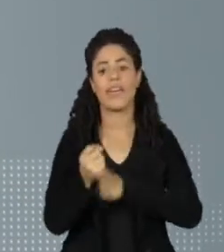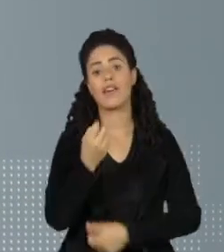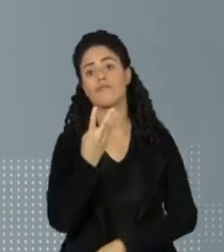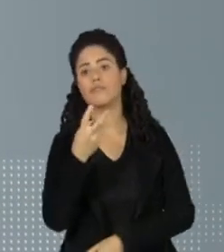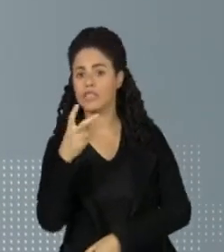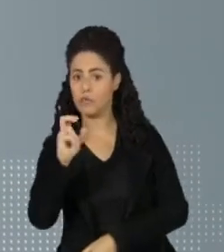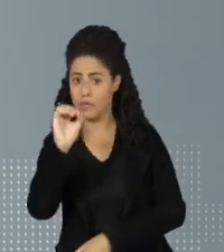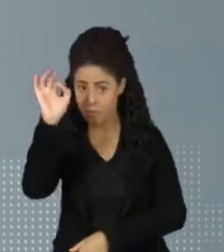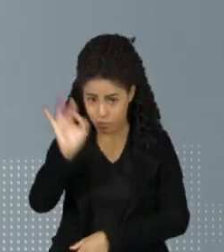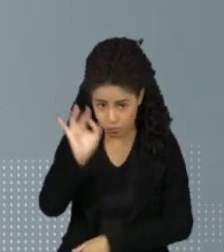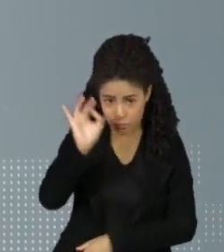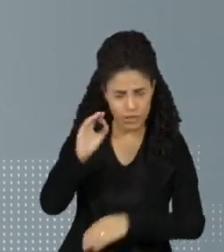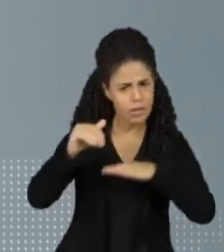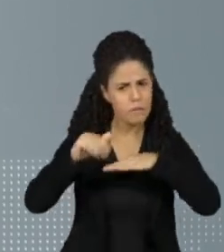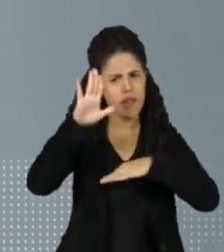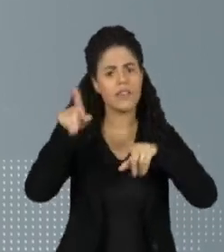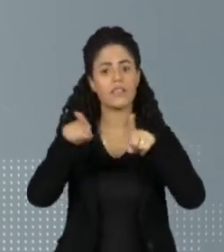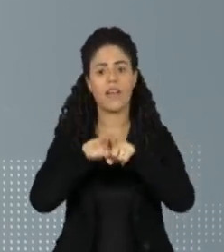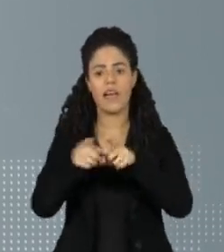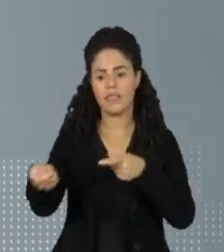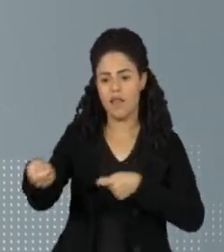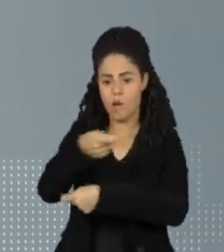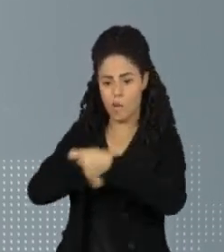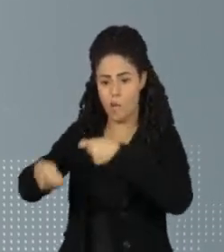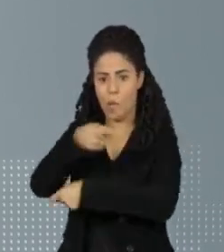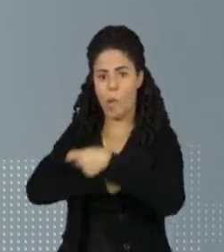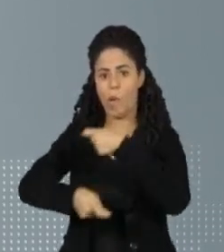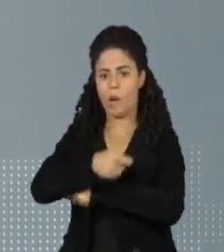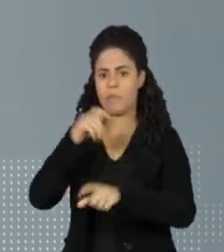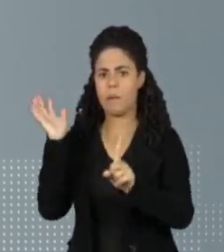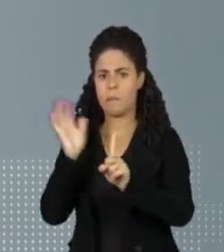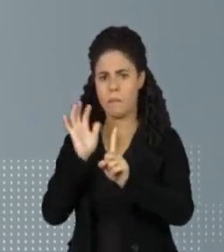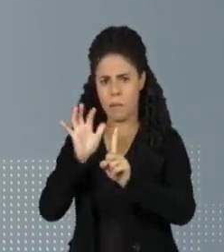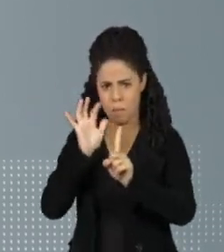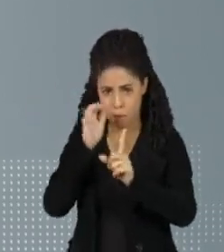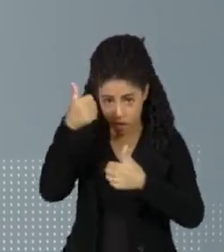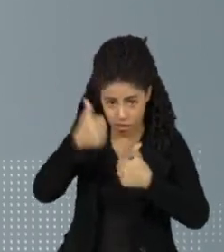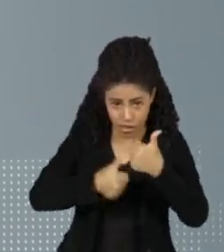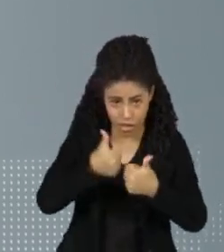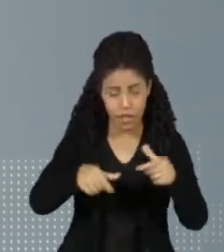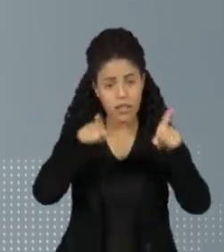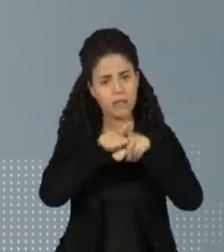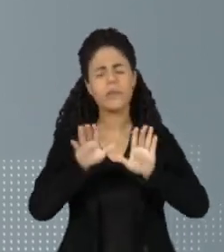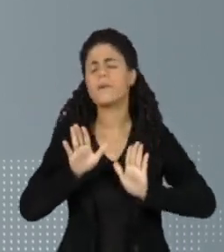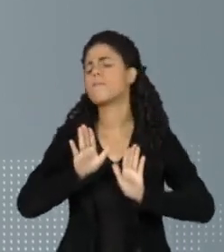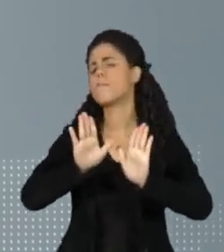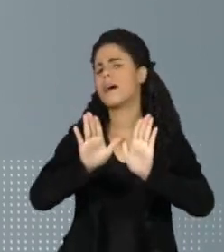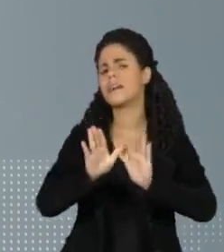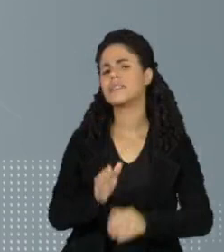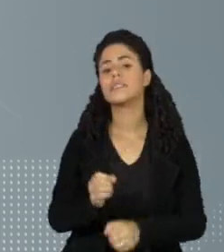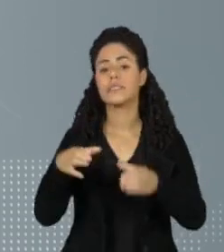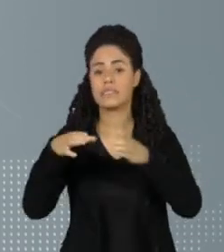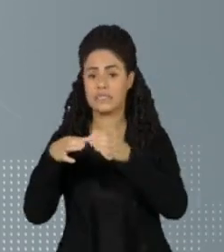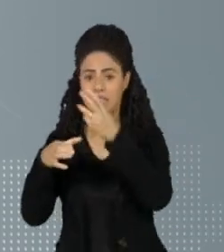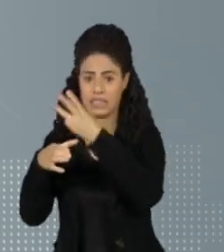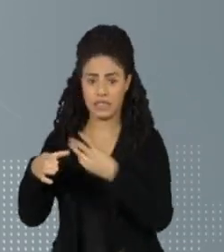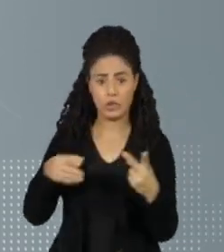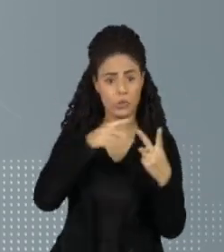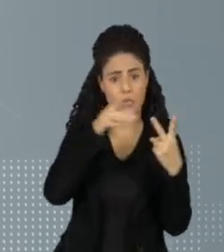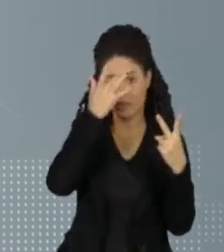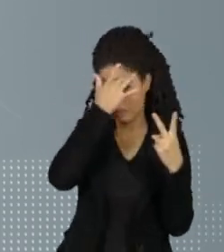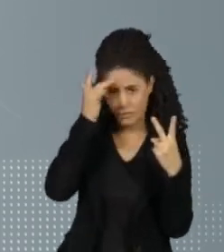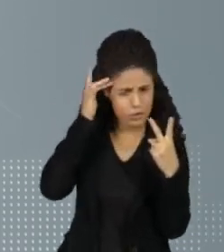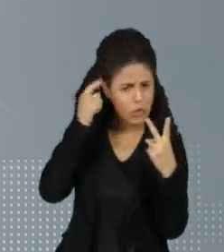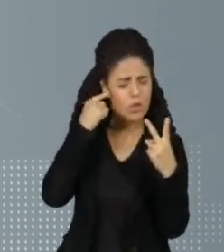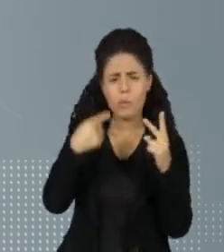dizem que a economia do país vai interferir no engajamento com as partidas ainda assim dois em cada três entrevistados